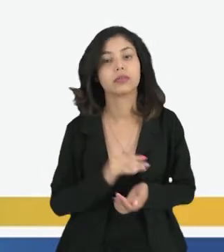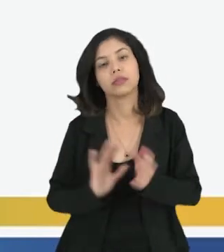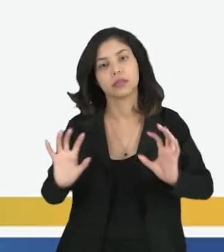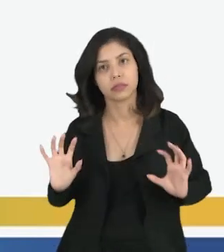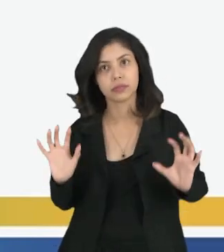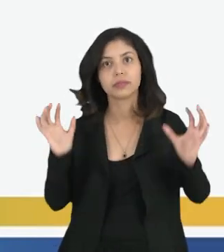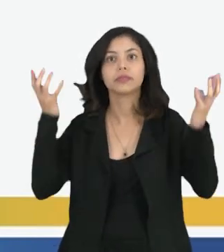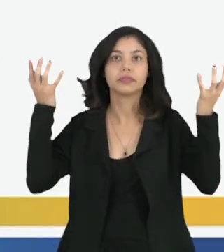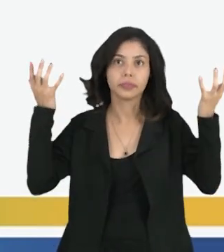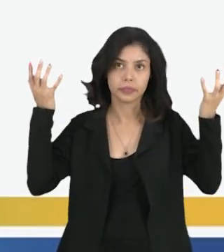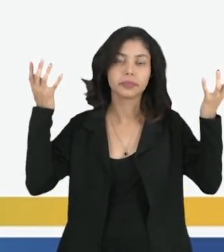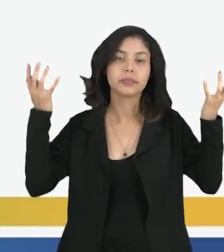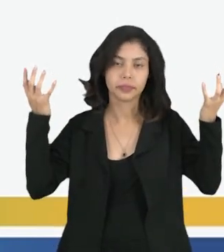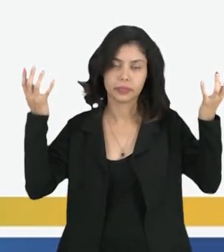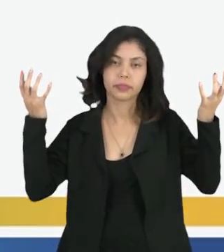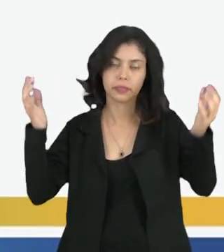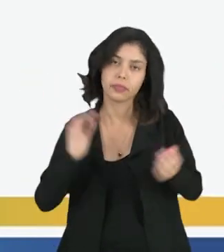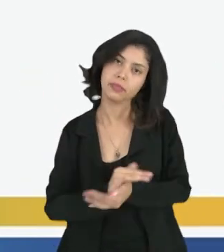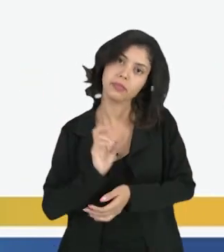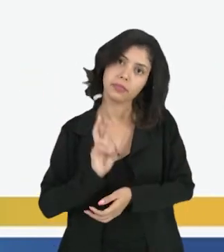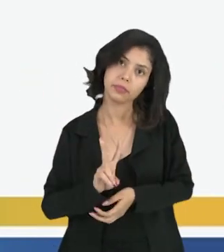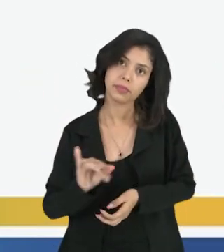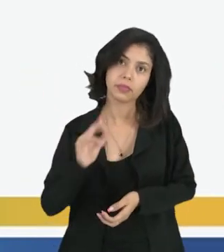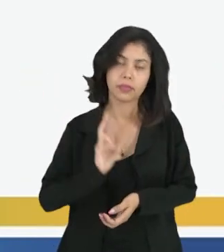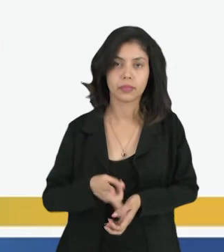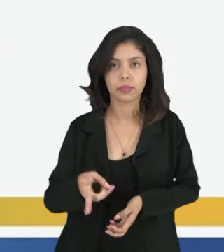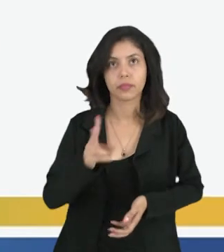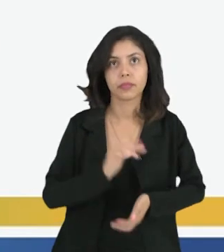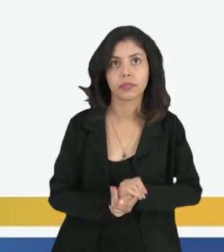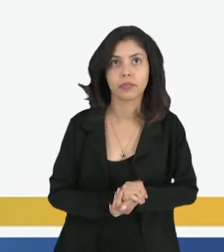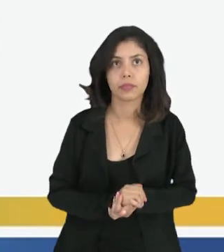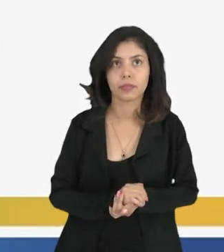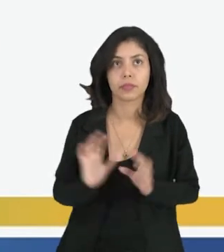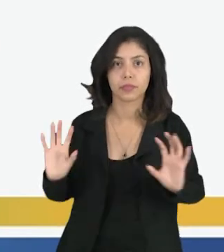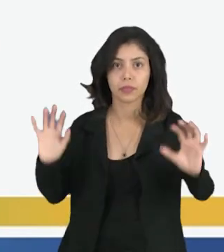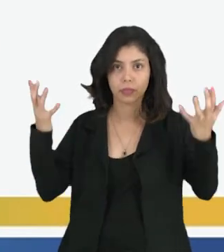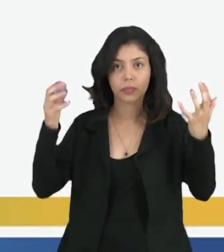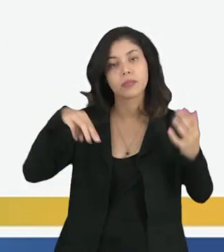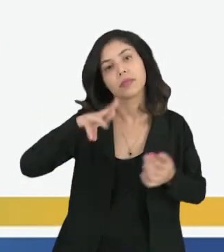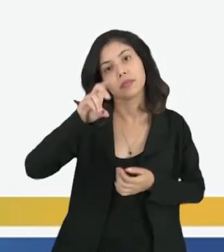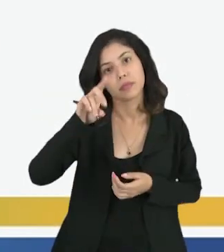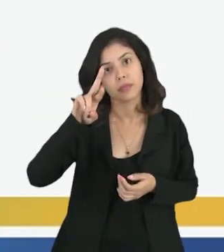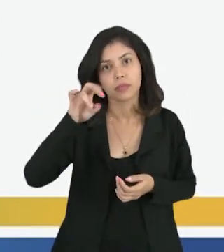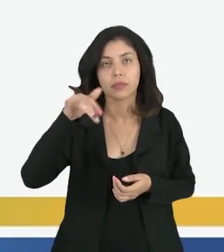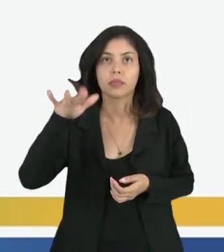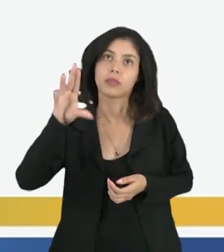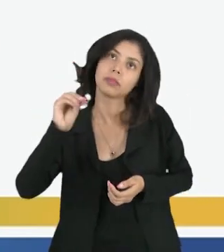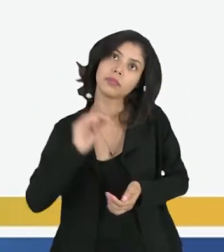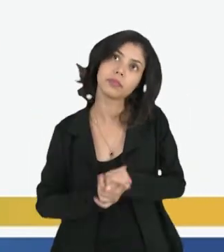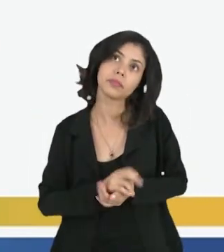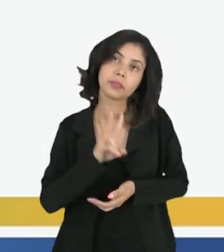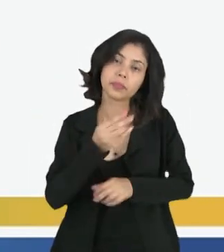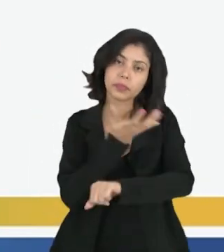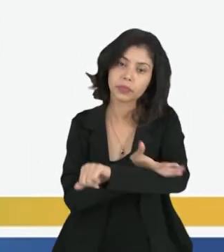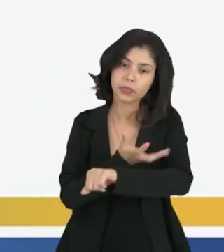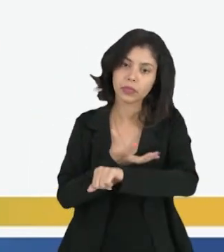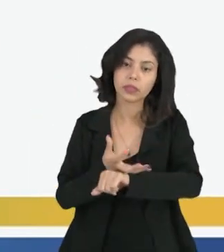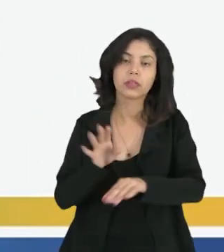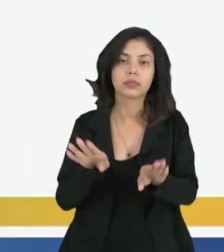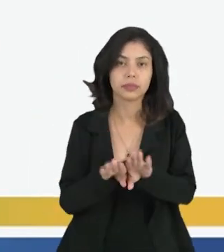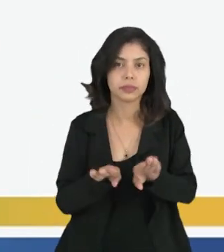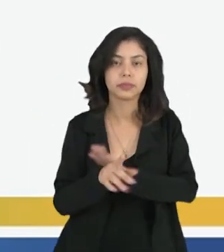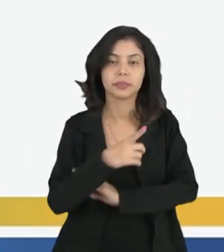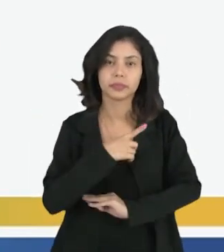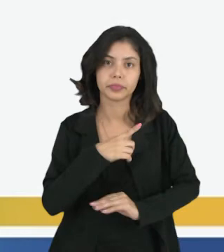vai ter a predominância do clima mediterrâneo, principalmente. E na vegetação, você também tem